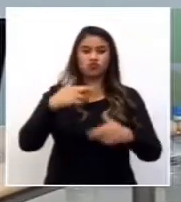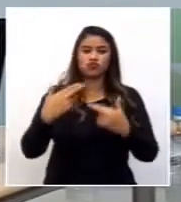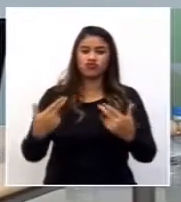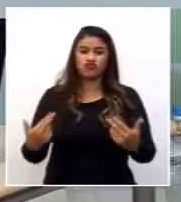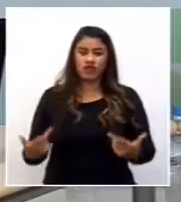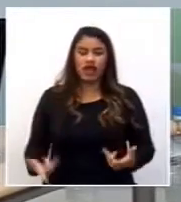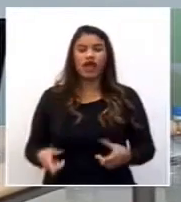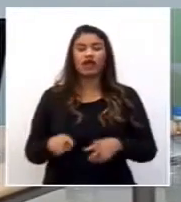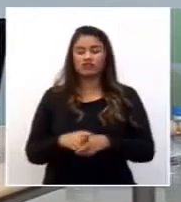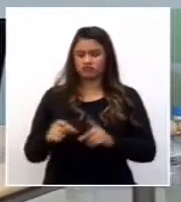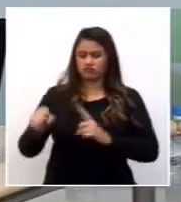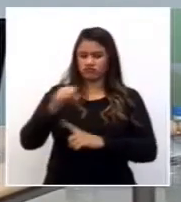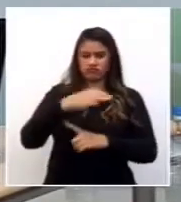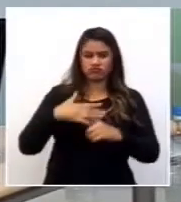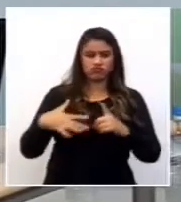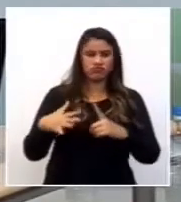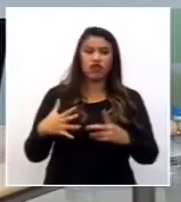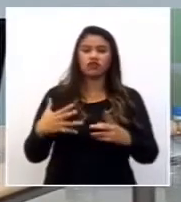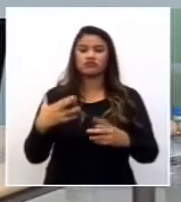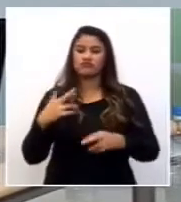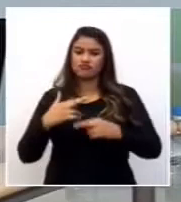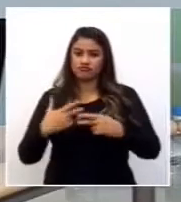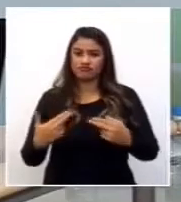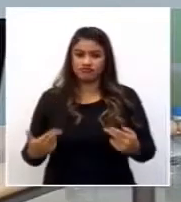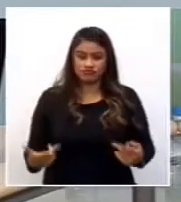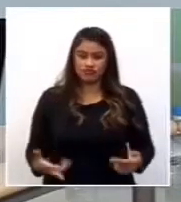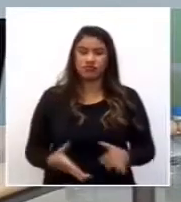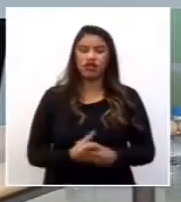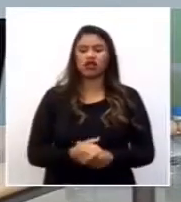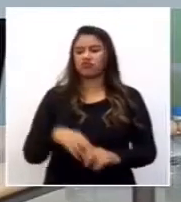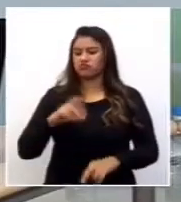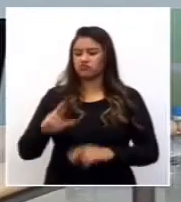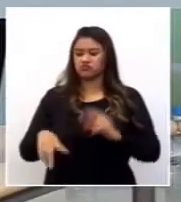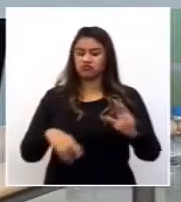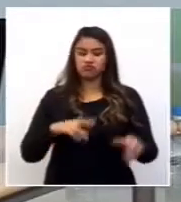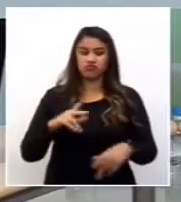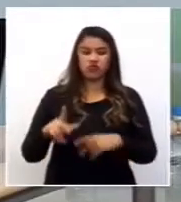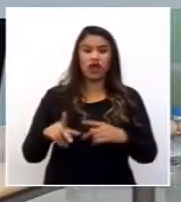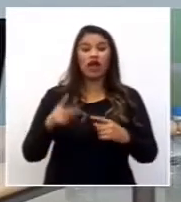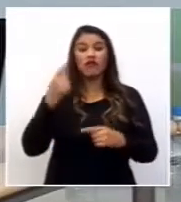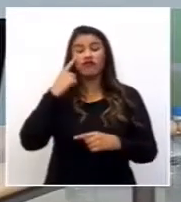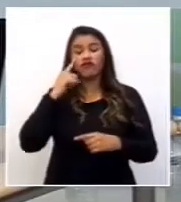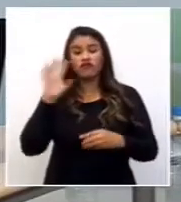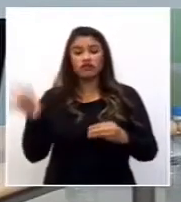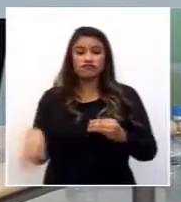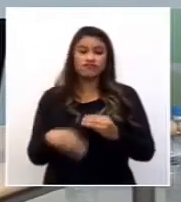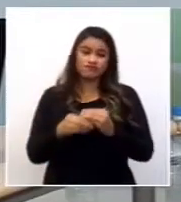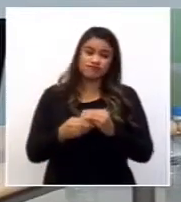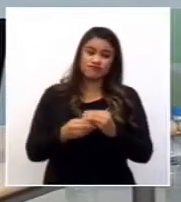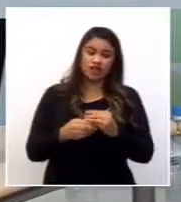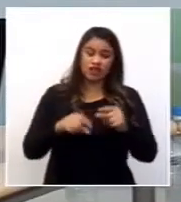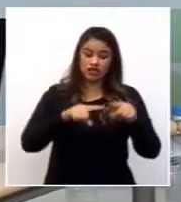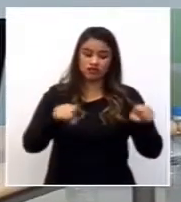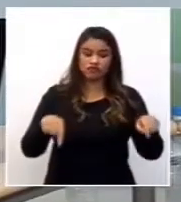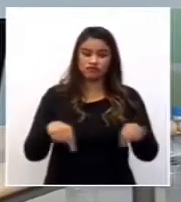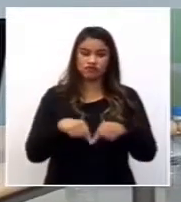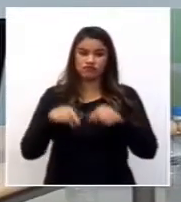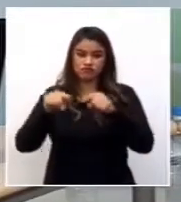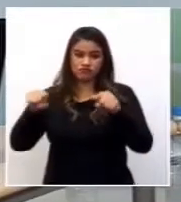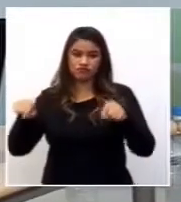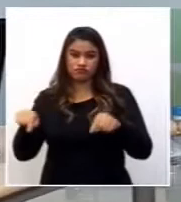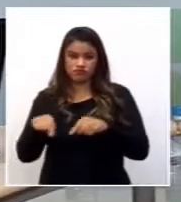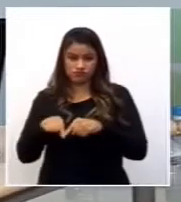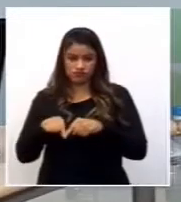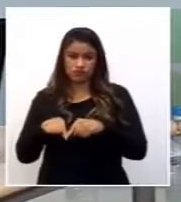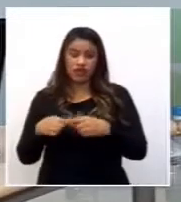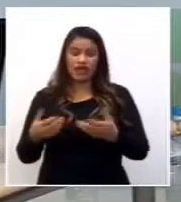sociedade. Enfim, isso acaba realmente dando esse incremento, né, da diversificação de espaços de aprendizagem. Tá? Ainda mais